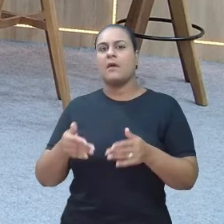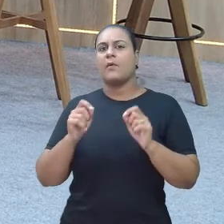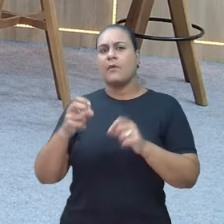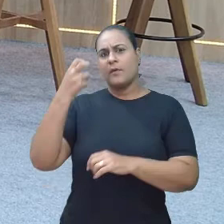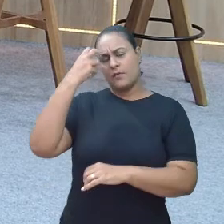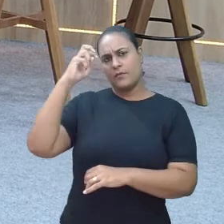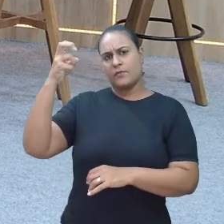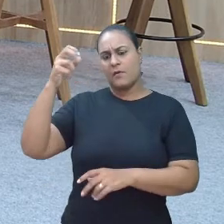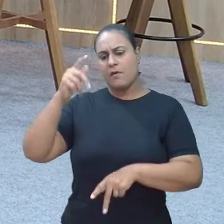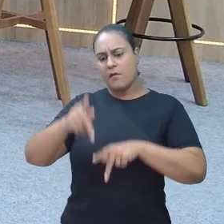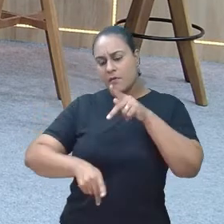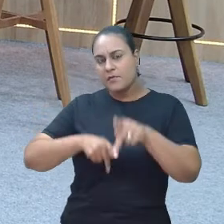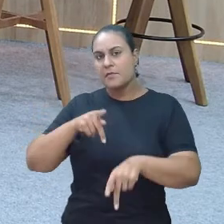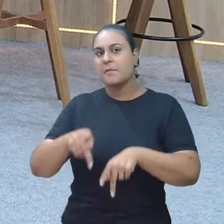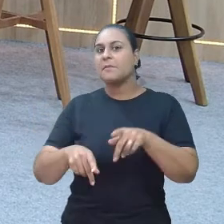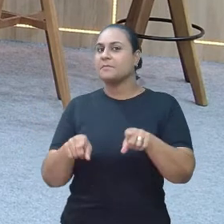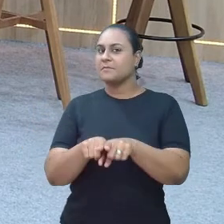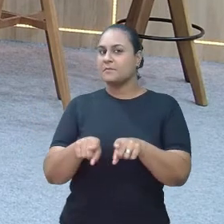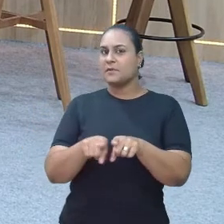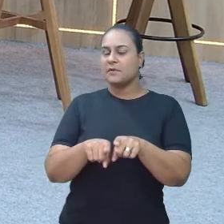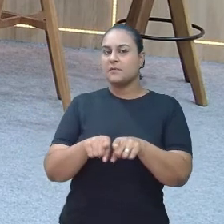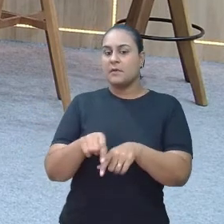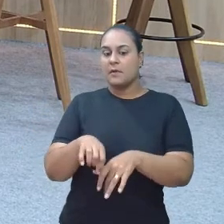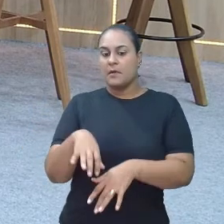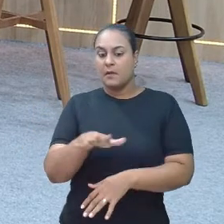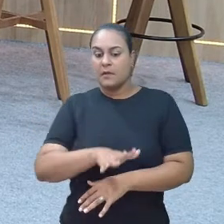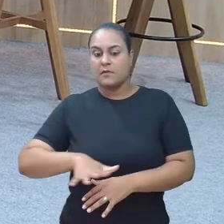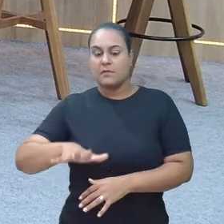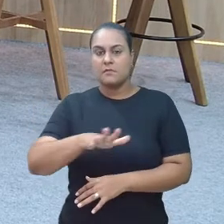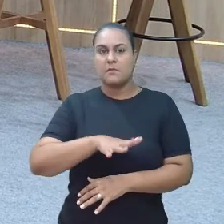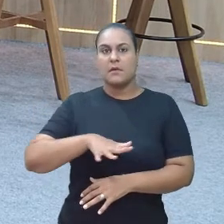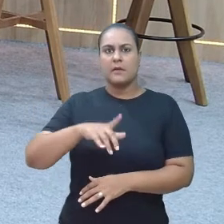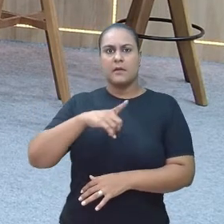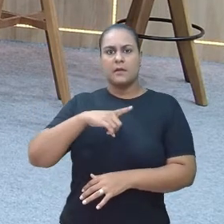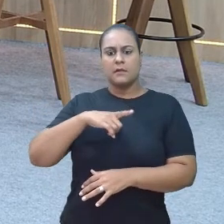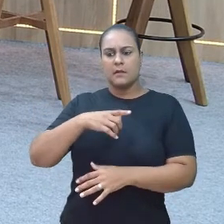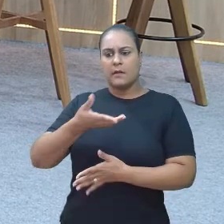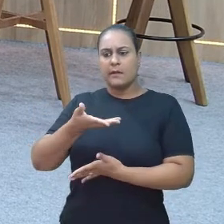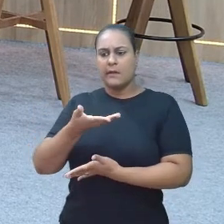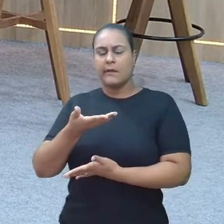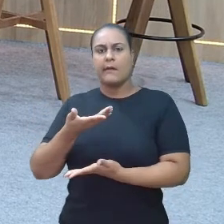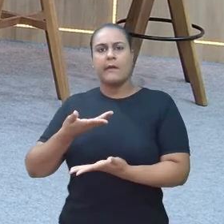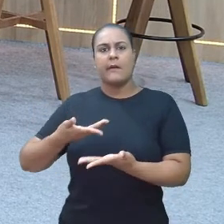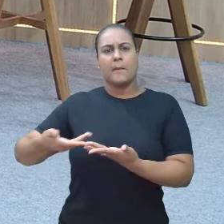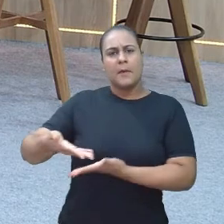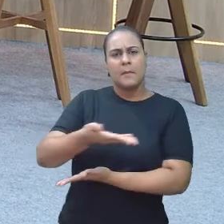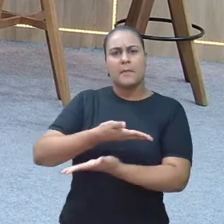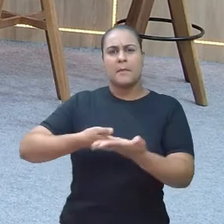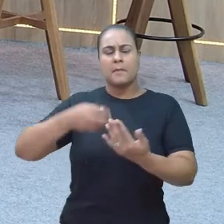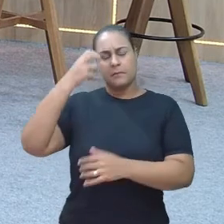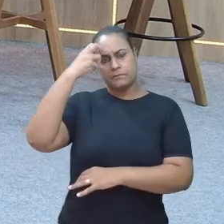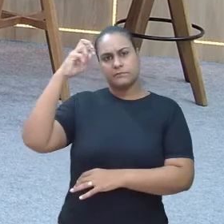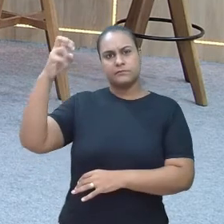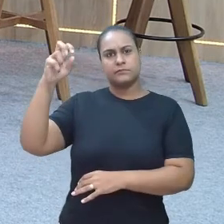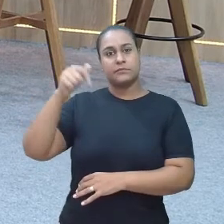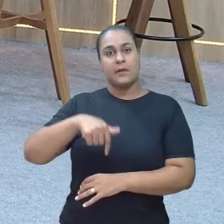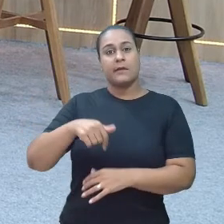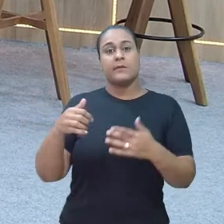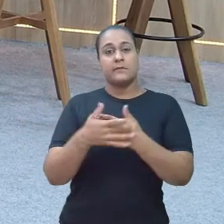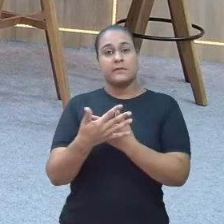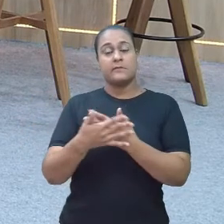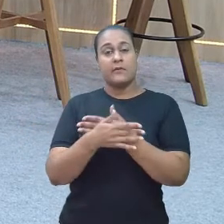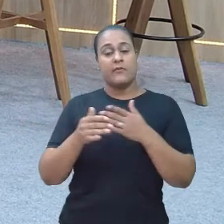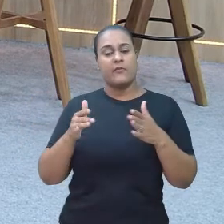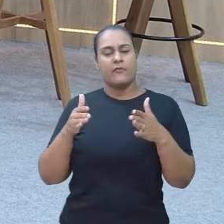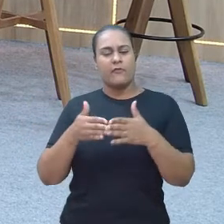cultura popular e os espaços em que há maior circulação dessa cultura popular em nossa cidade. Vamos focar pelo